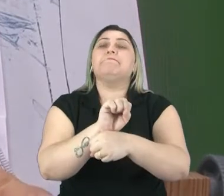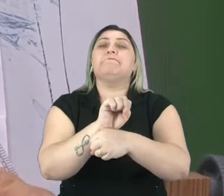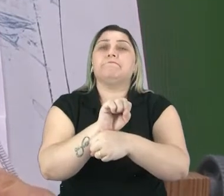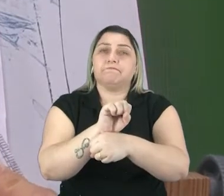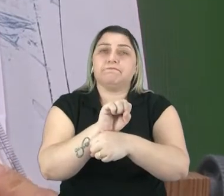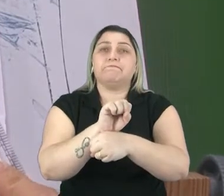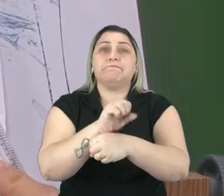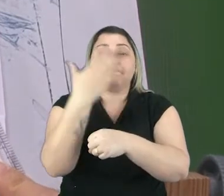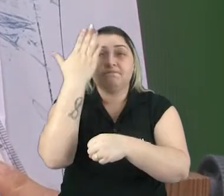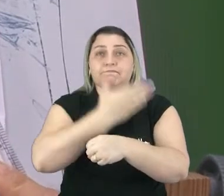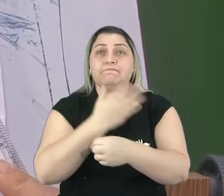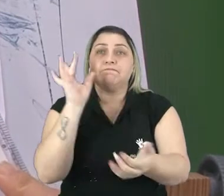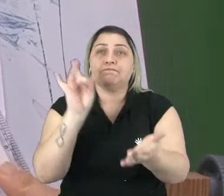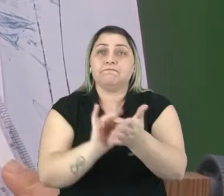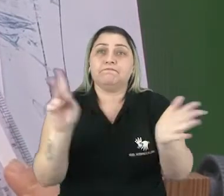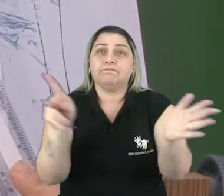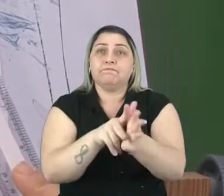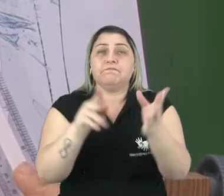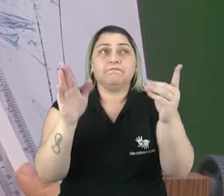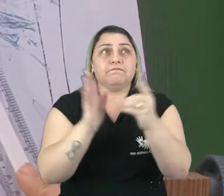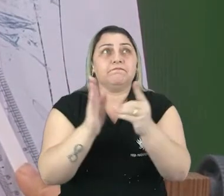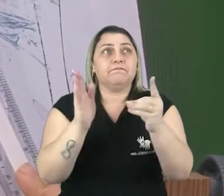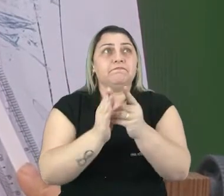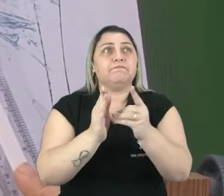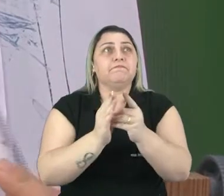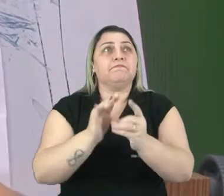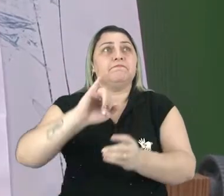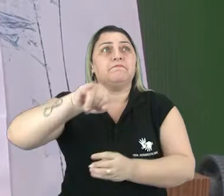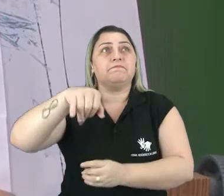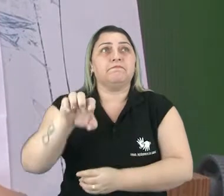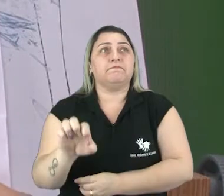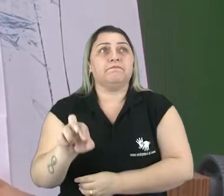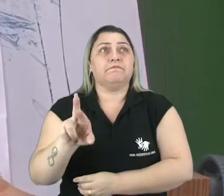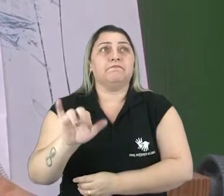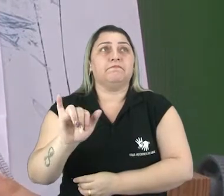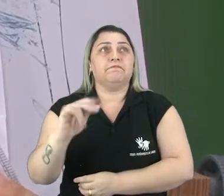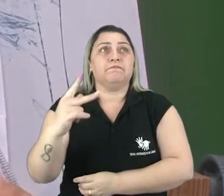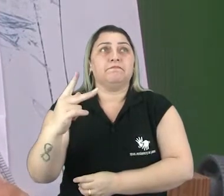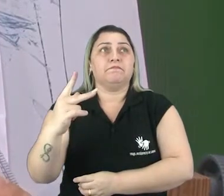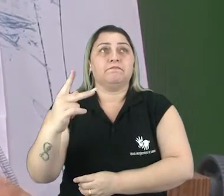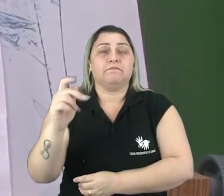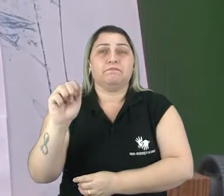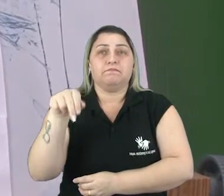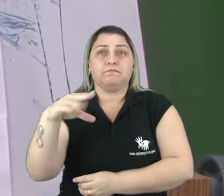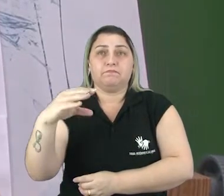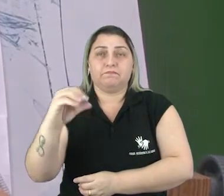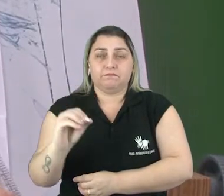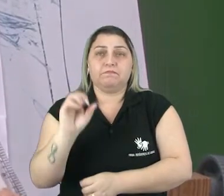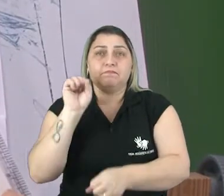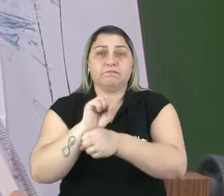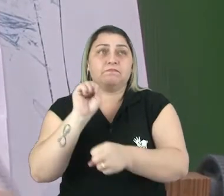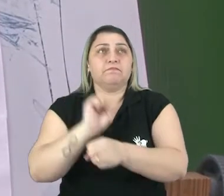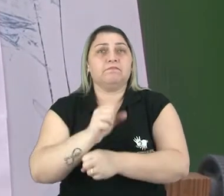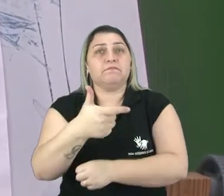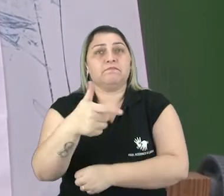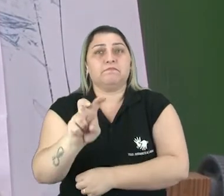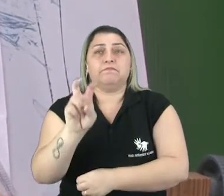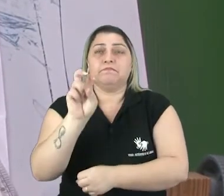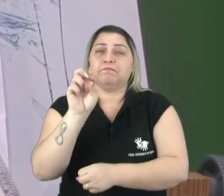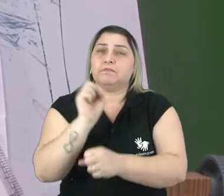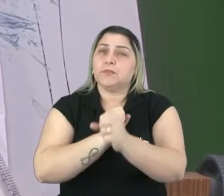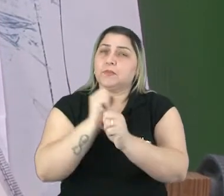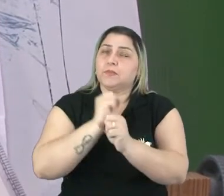A terra indígena Jeripancó aguarda 25 anos a conclusão dos estudos